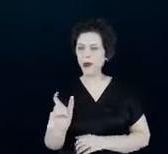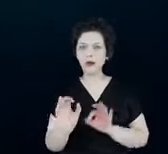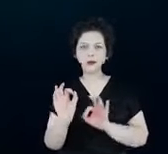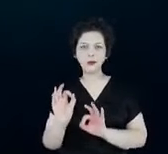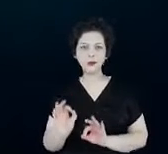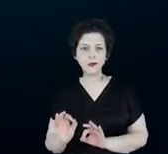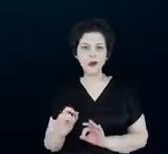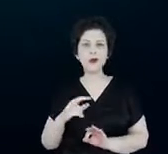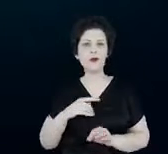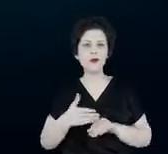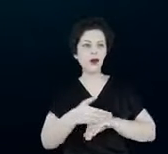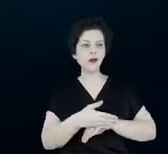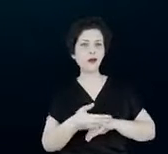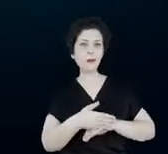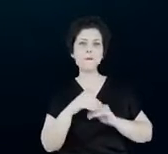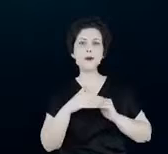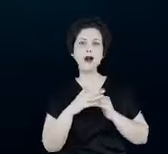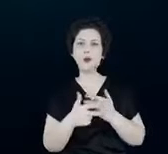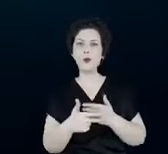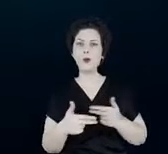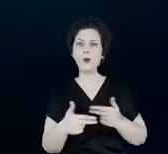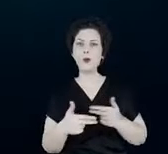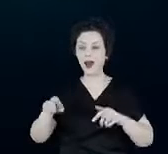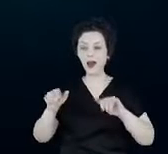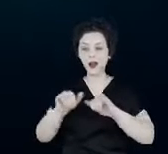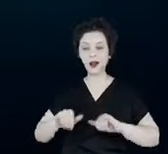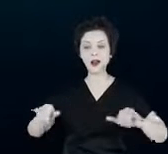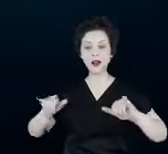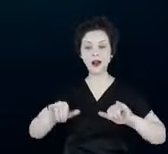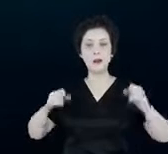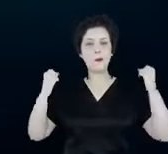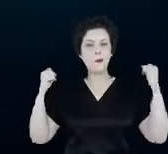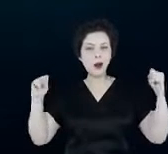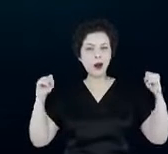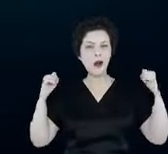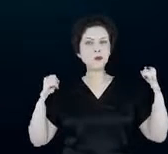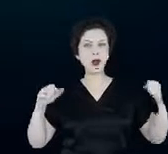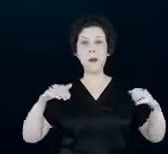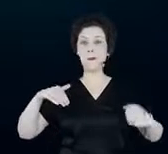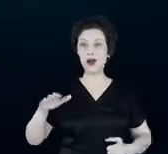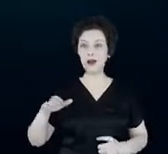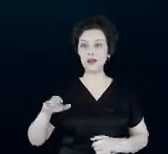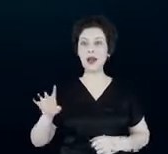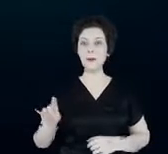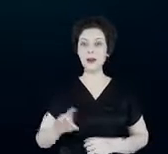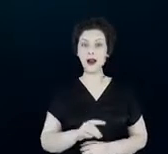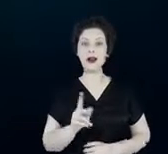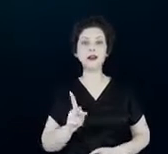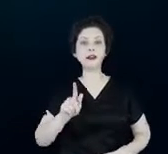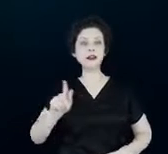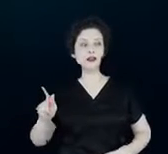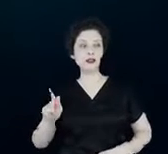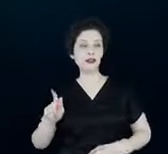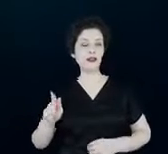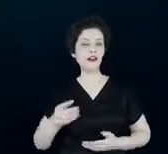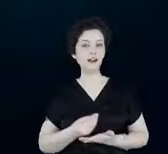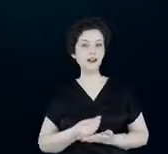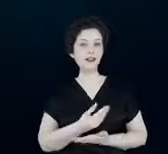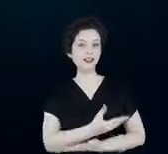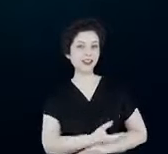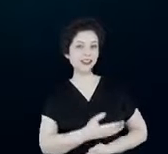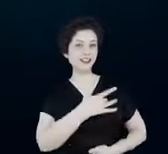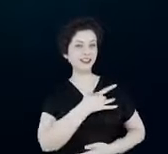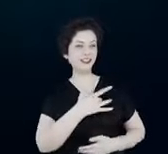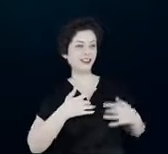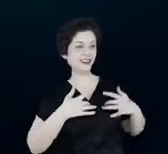a mais coisa aqui do plano de saúde ela faz campanha sem que quanto mais exercício você faz e para cá daqui você perde você doar dinheiro para instituições de caridade